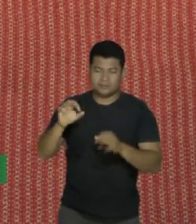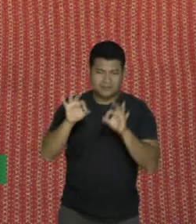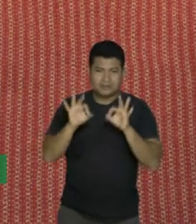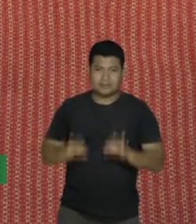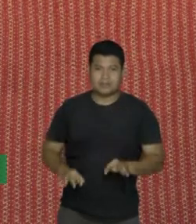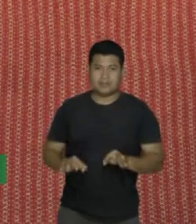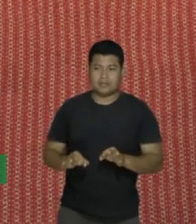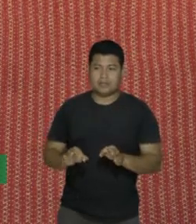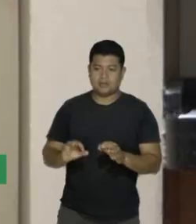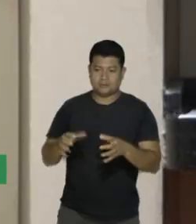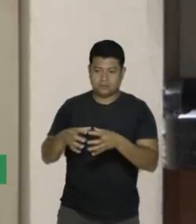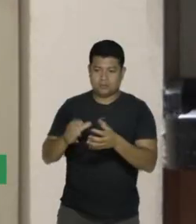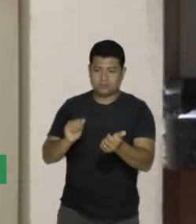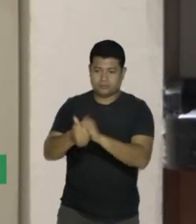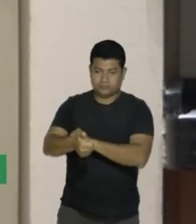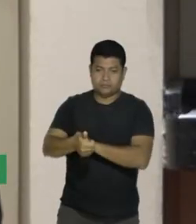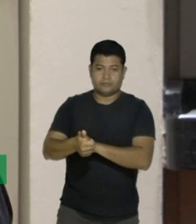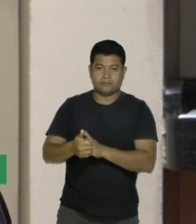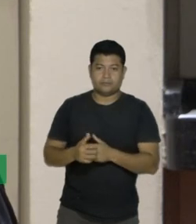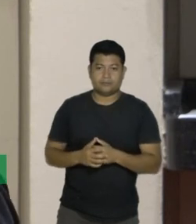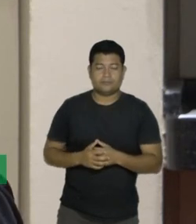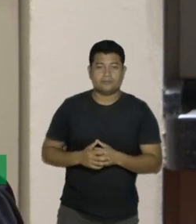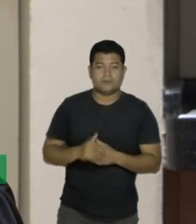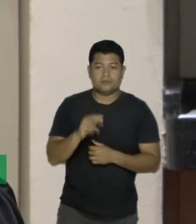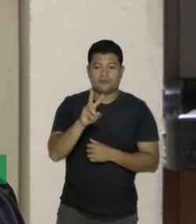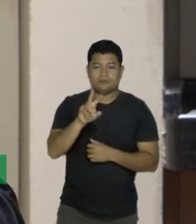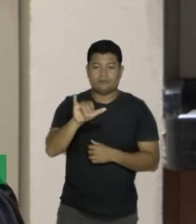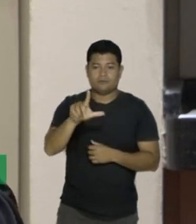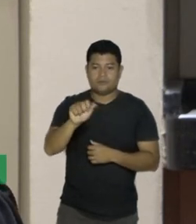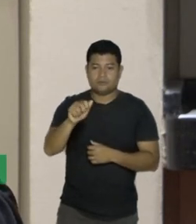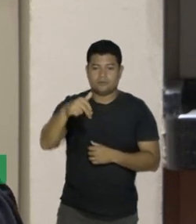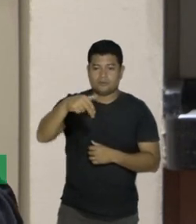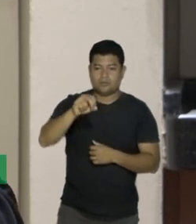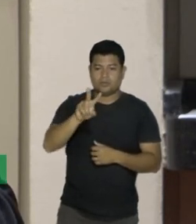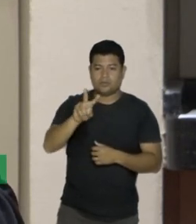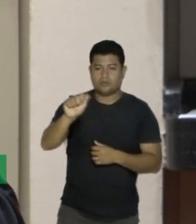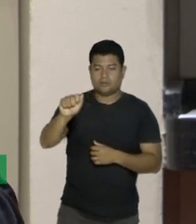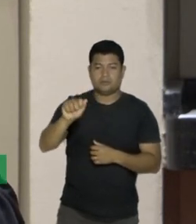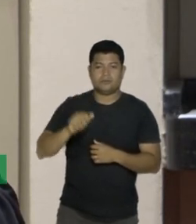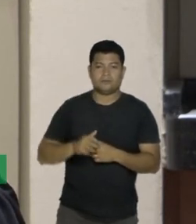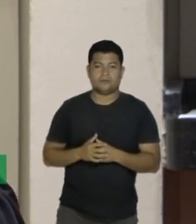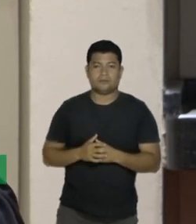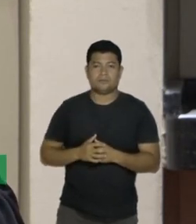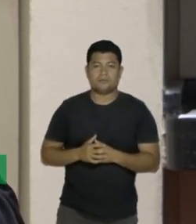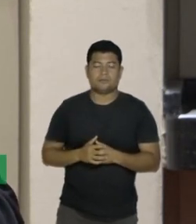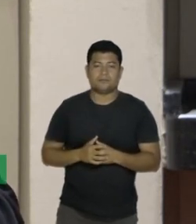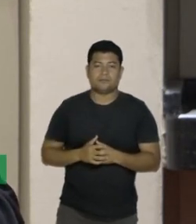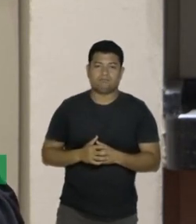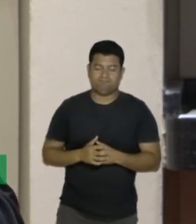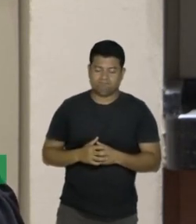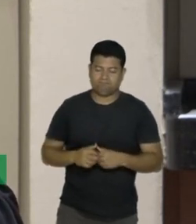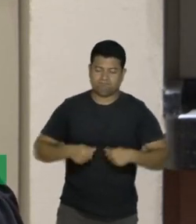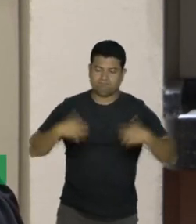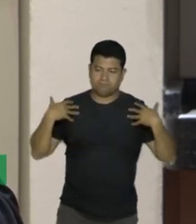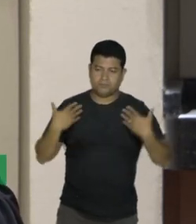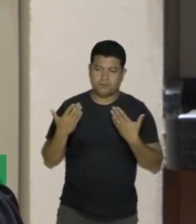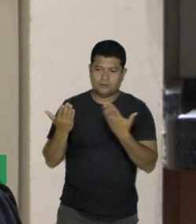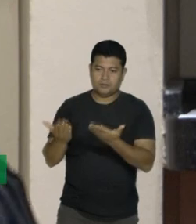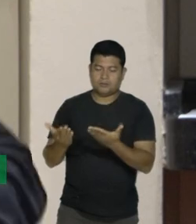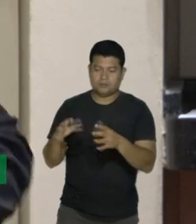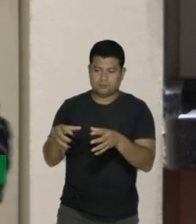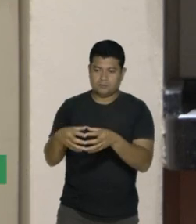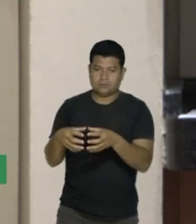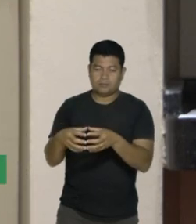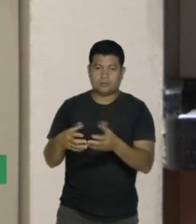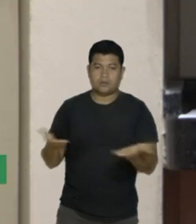ainda mais valeu gente Obrigado Deputado Emerson Nossa homenagem e